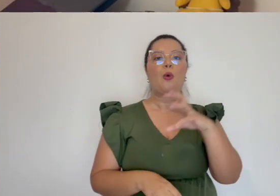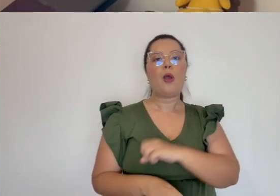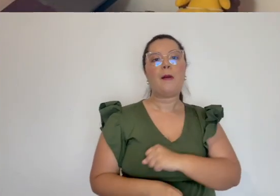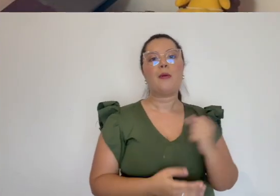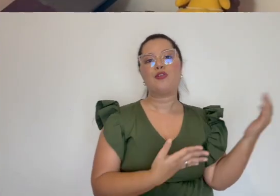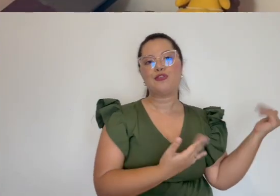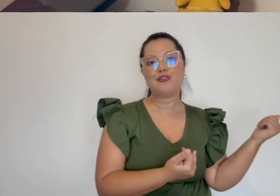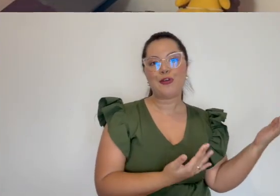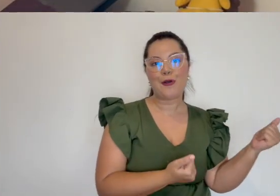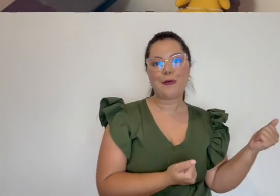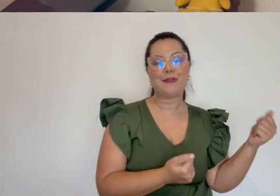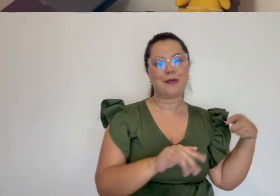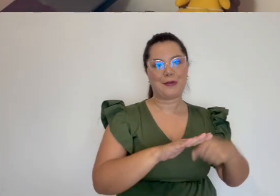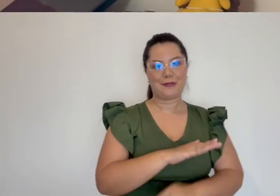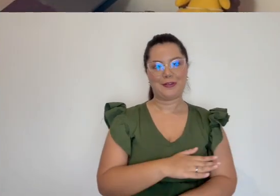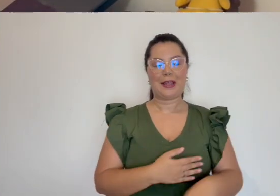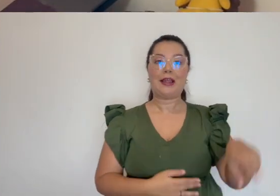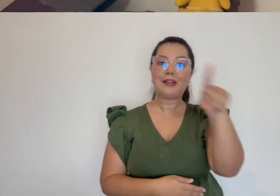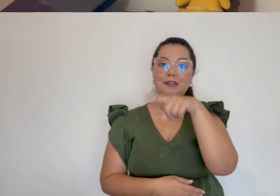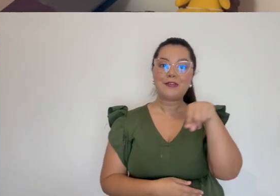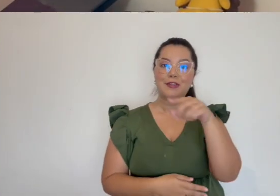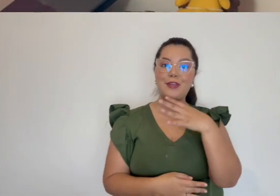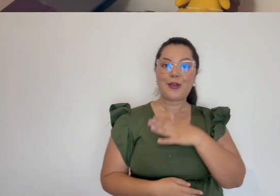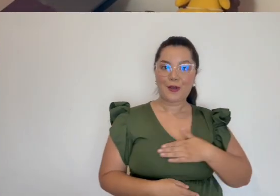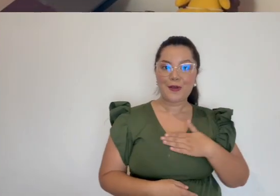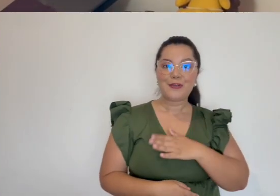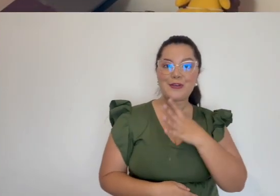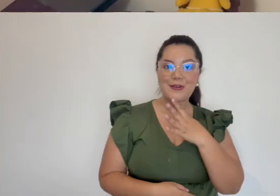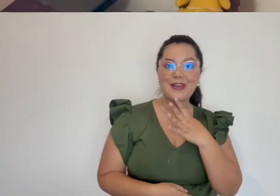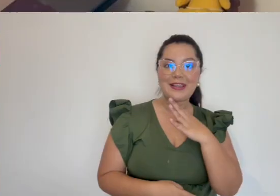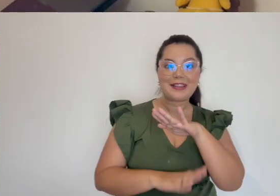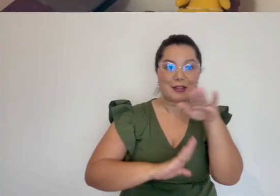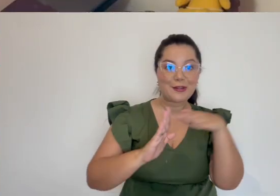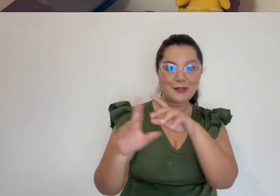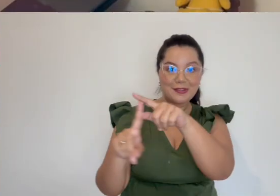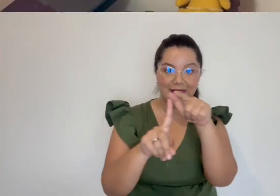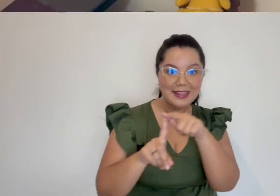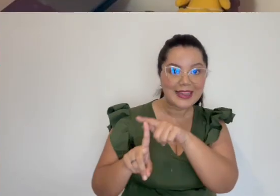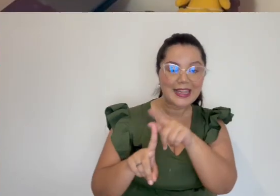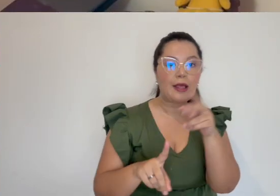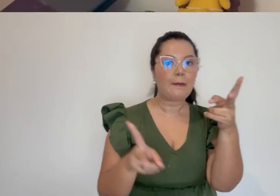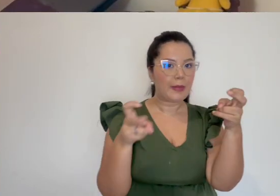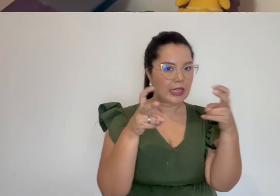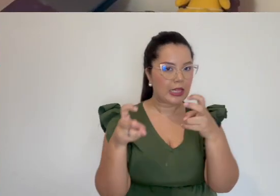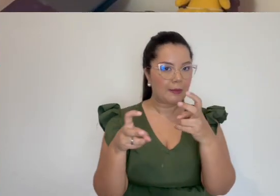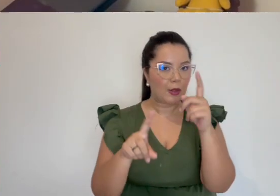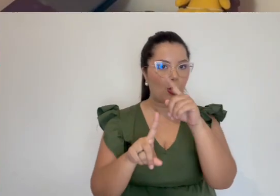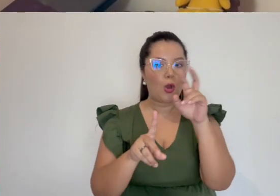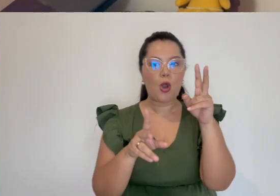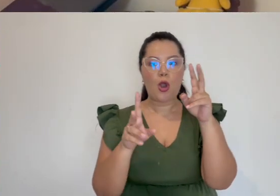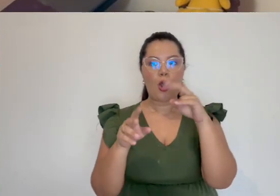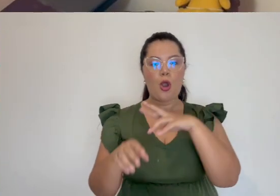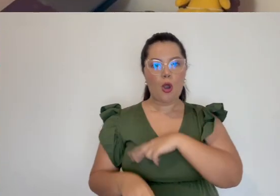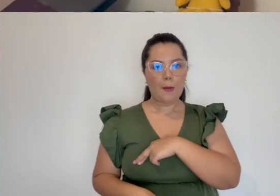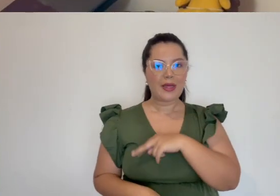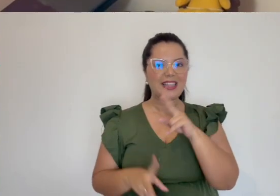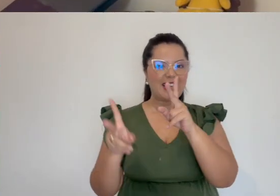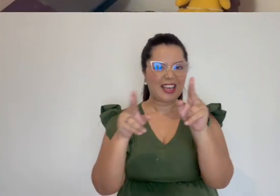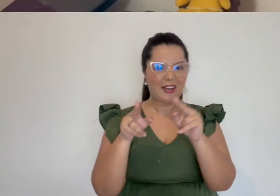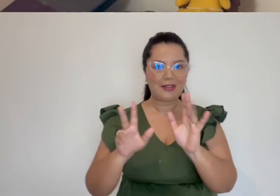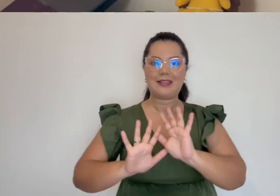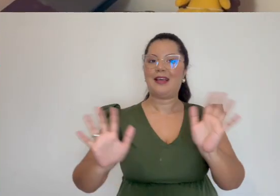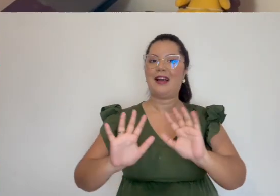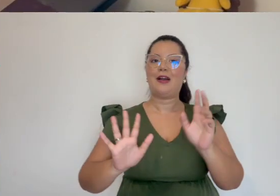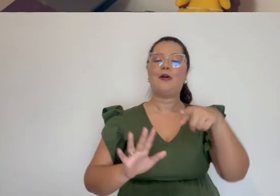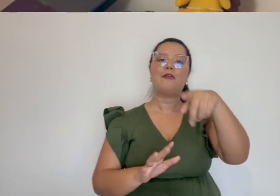amor juvenil na sua essência. Você gostou de conhecer todos esses tipos de romance? Percebeu que romance não é